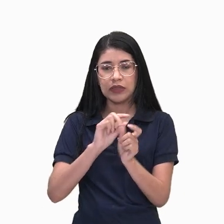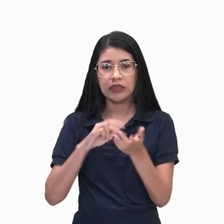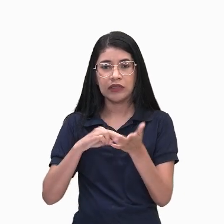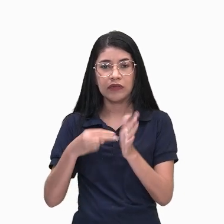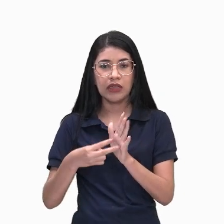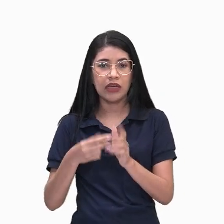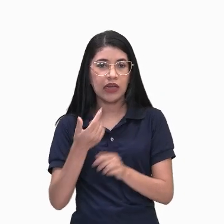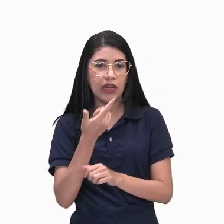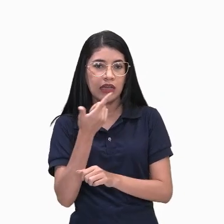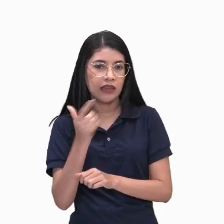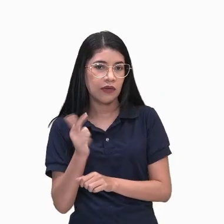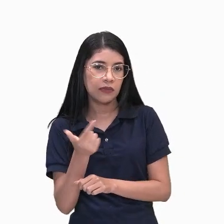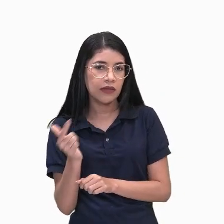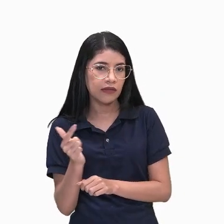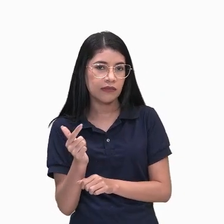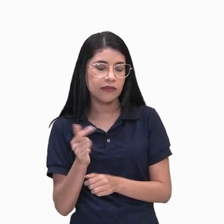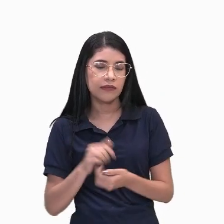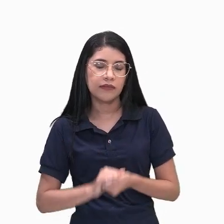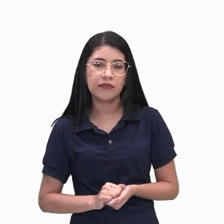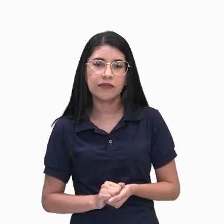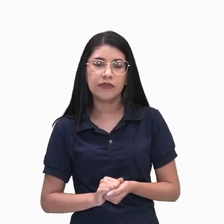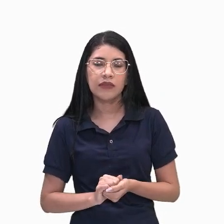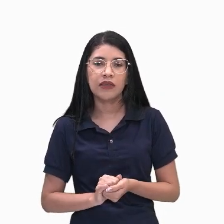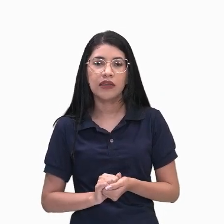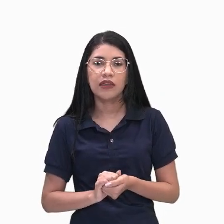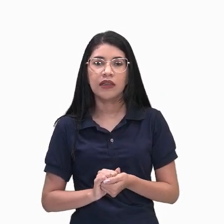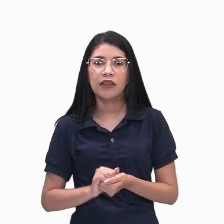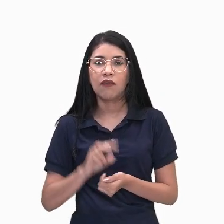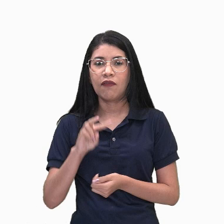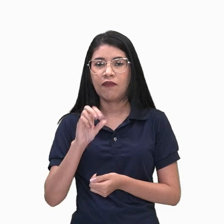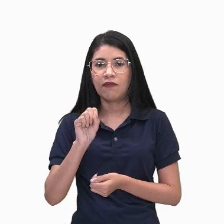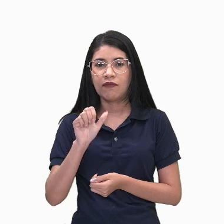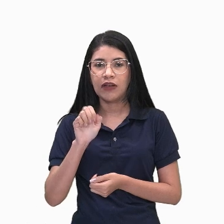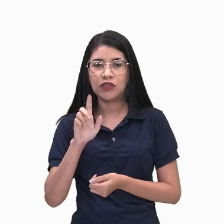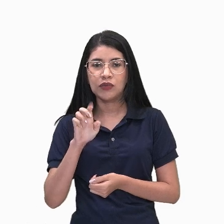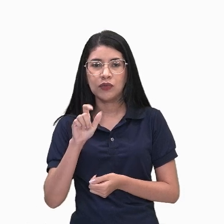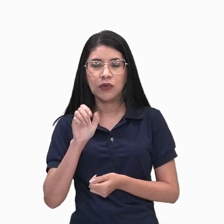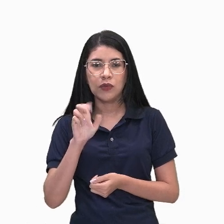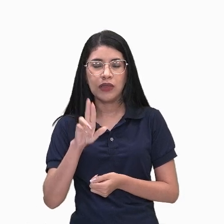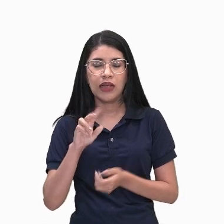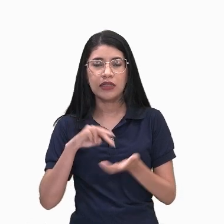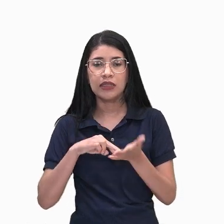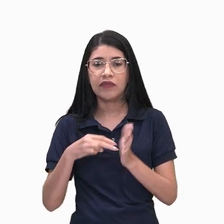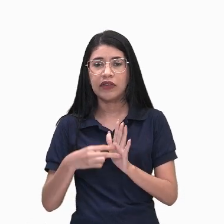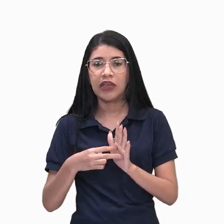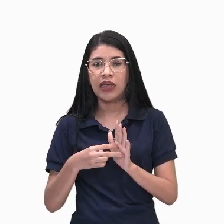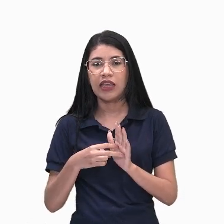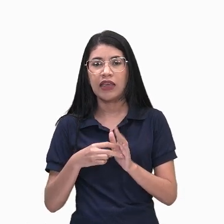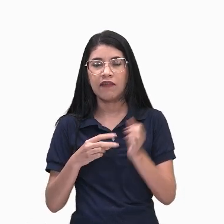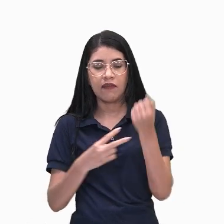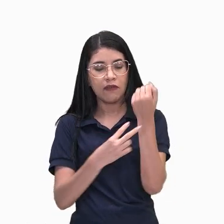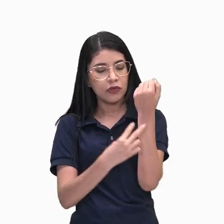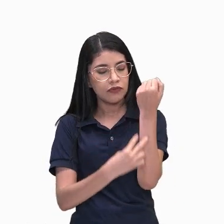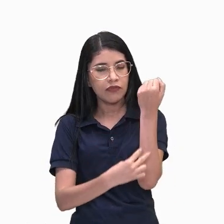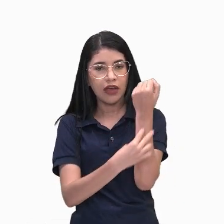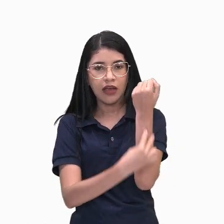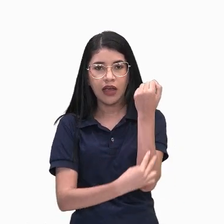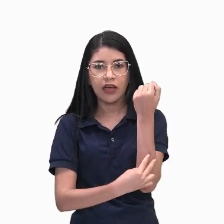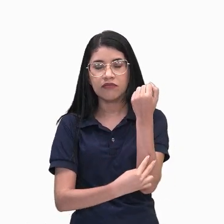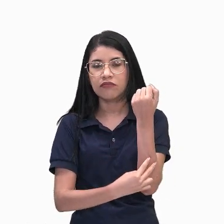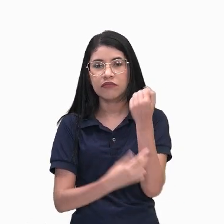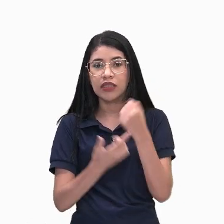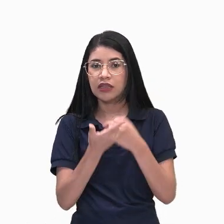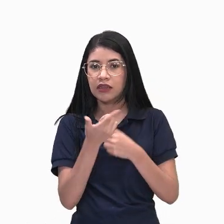nesse tecido. Nesse caso, vascular quer dizer vasos, né? Então quer dizer que não tem vasos sanguíneos. Olha aí, ó, não